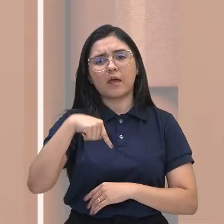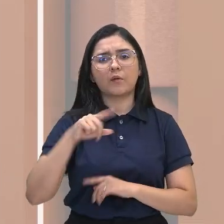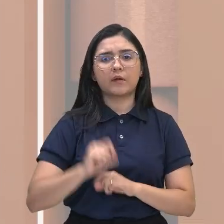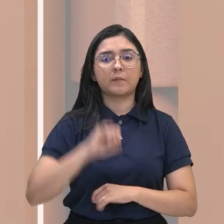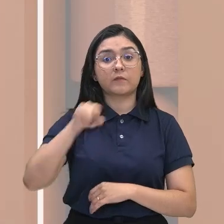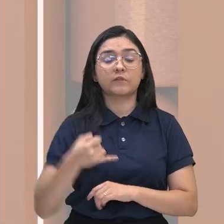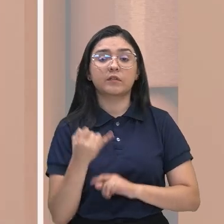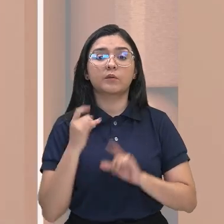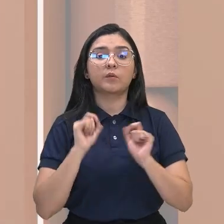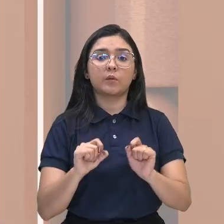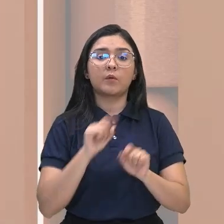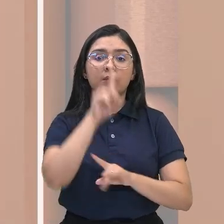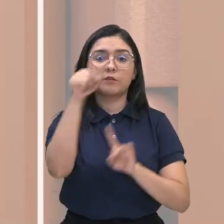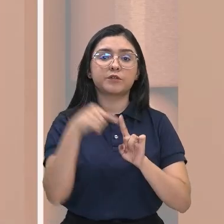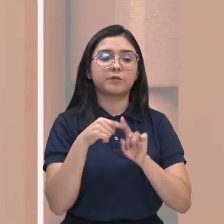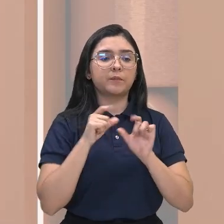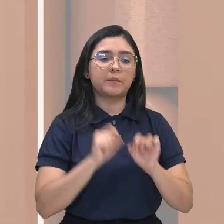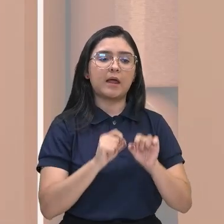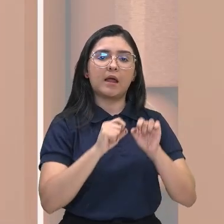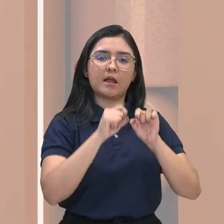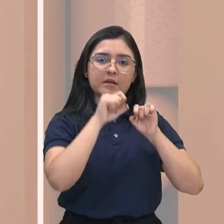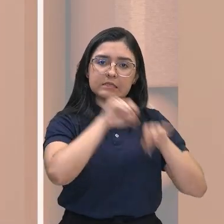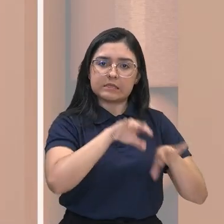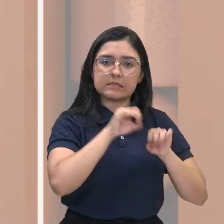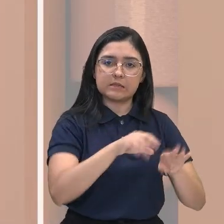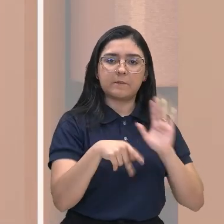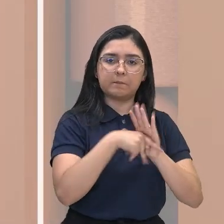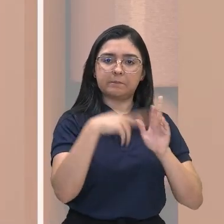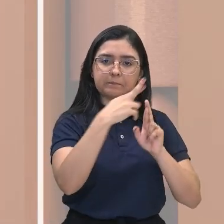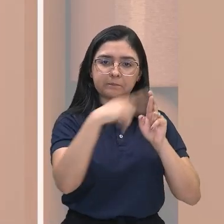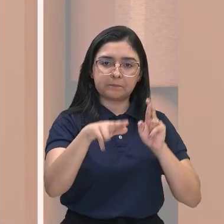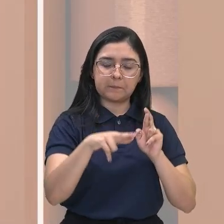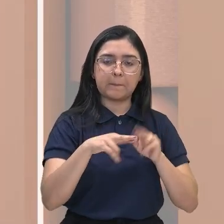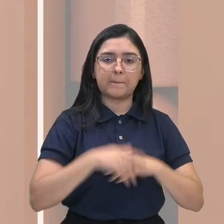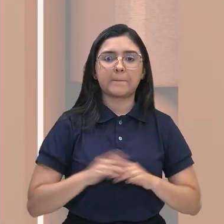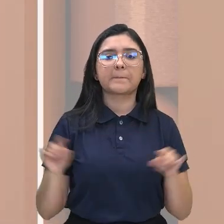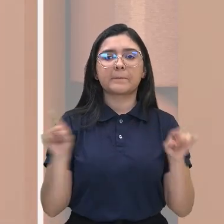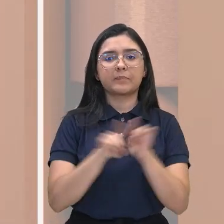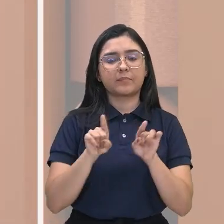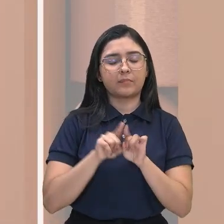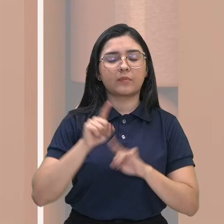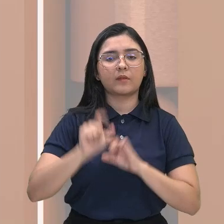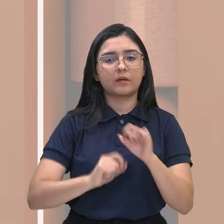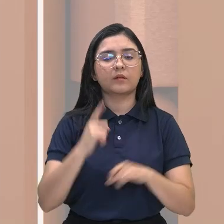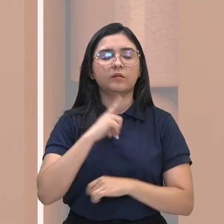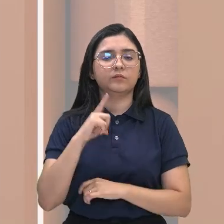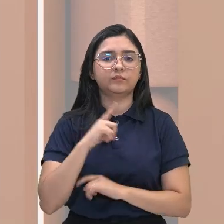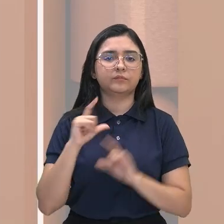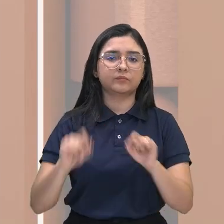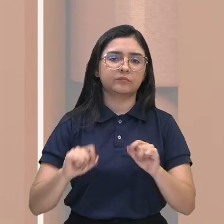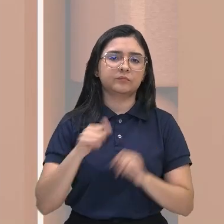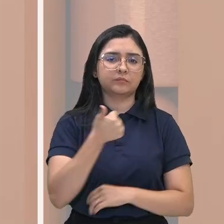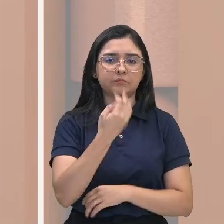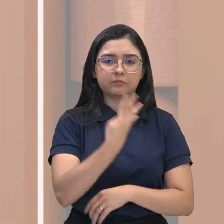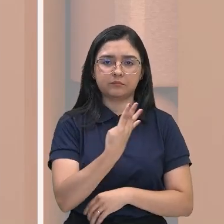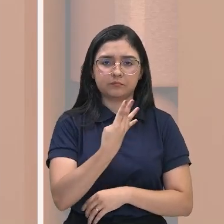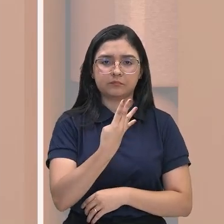aproveitada justamente ali para sua missão religiosa. Além do mais, houve ali entre